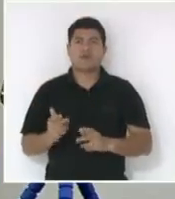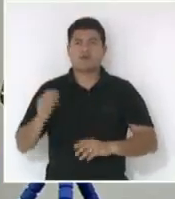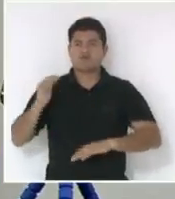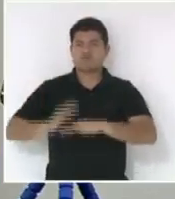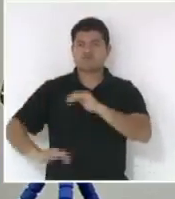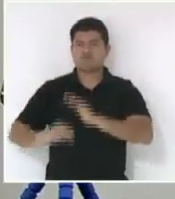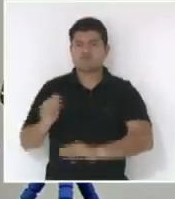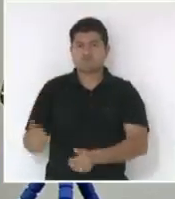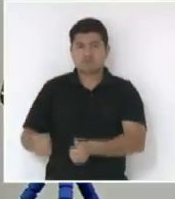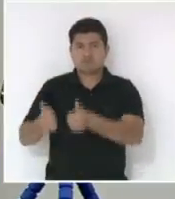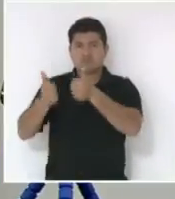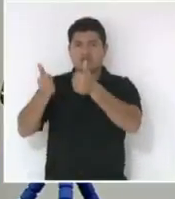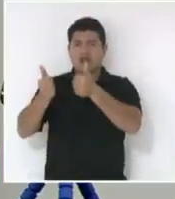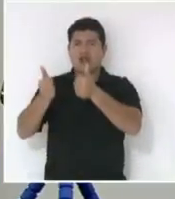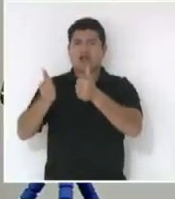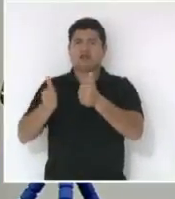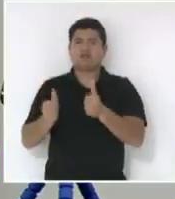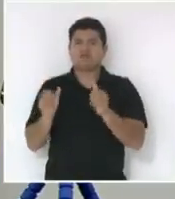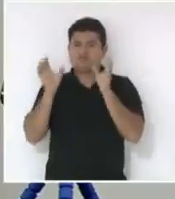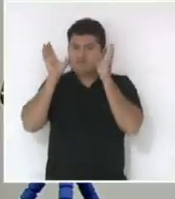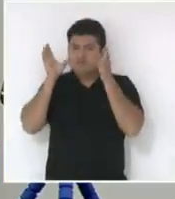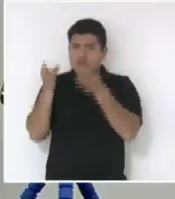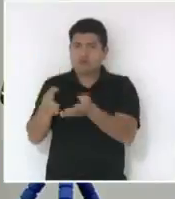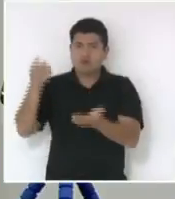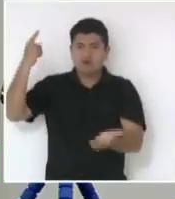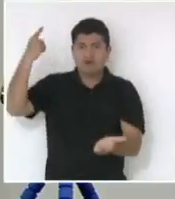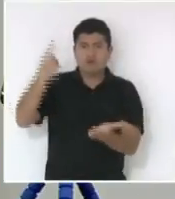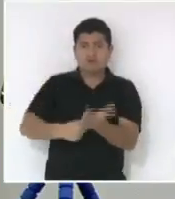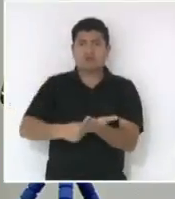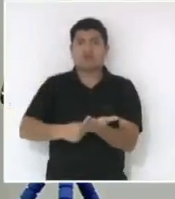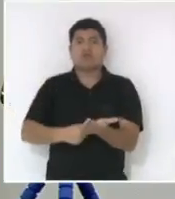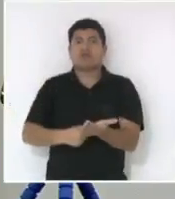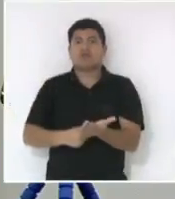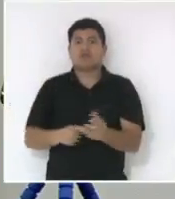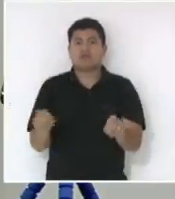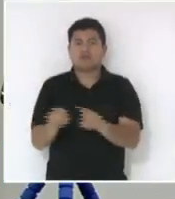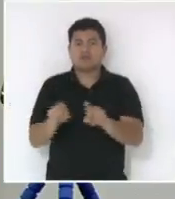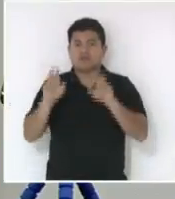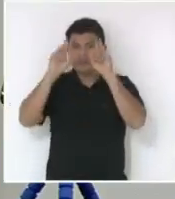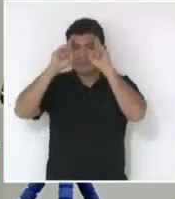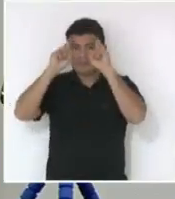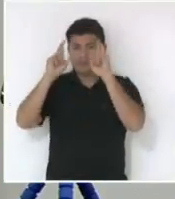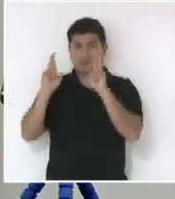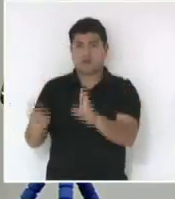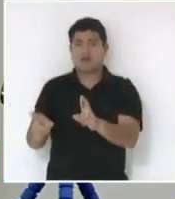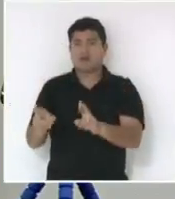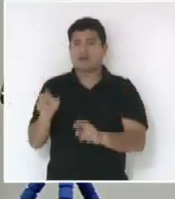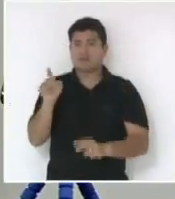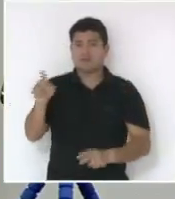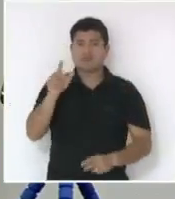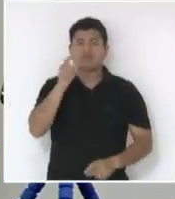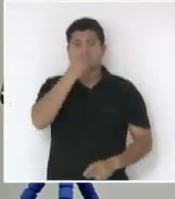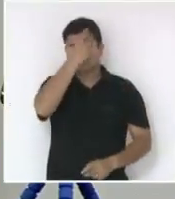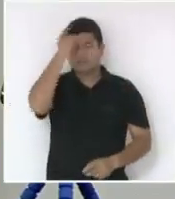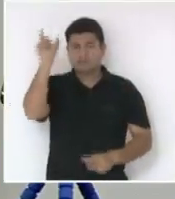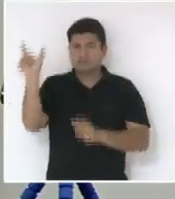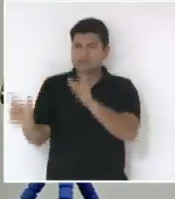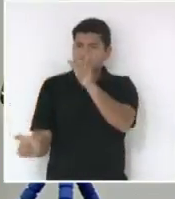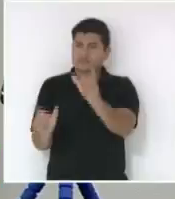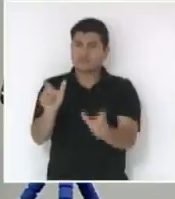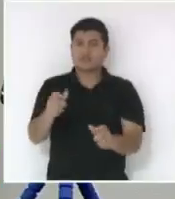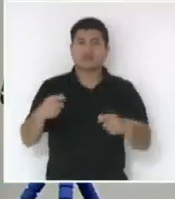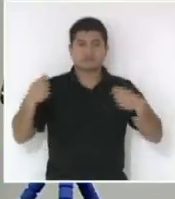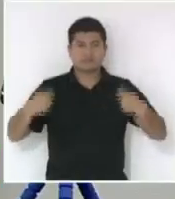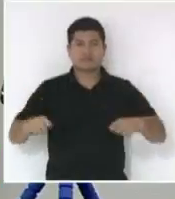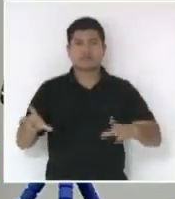com determinação, com compromisso e com respeito a essas pessoas que tanto merecem e tanto